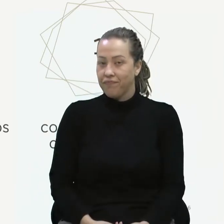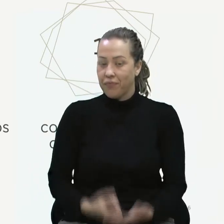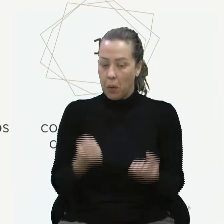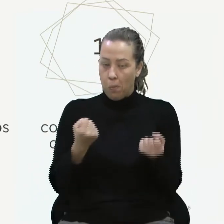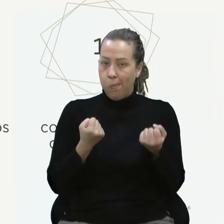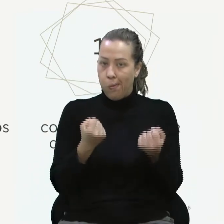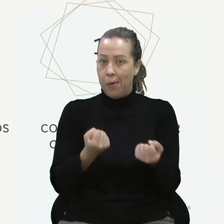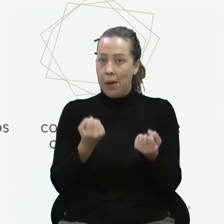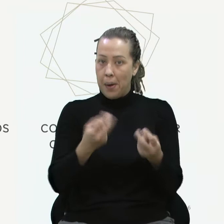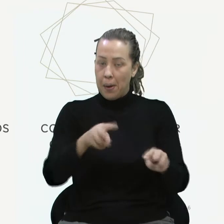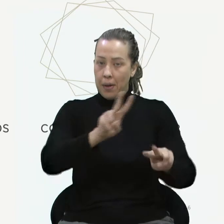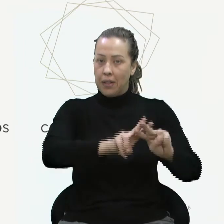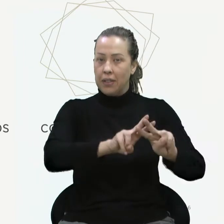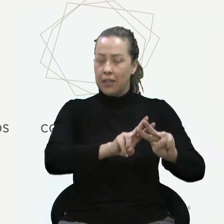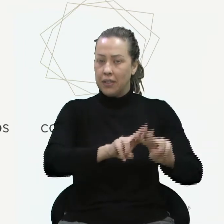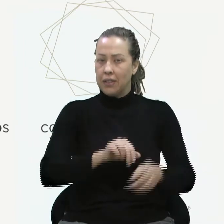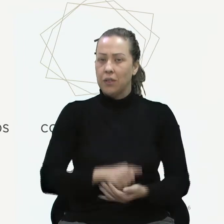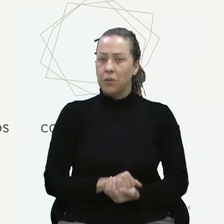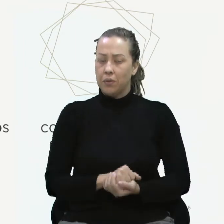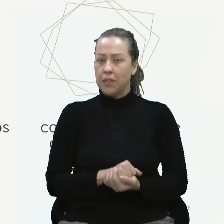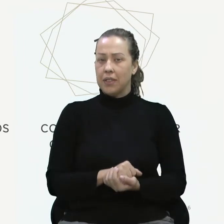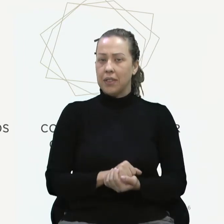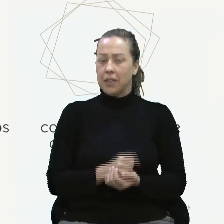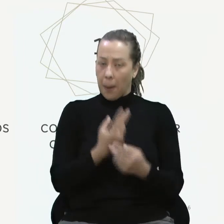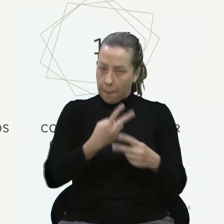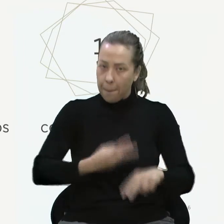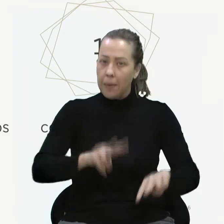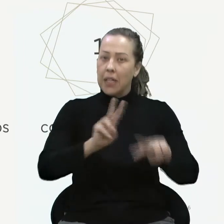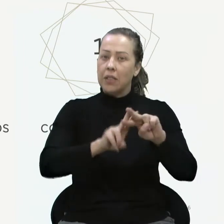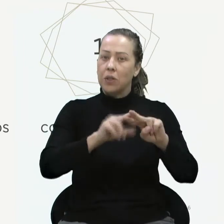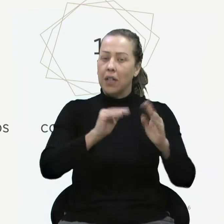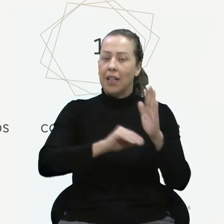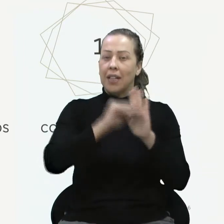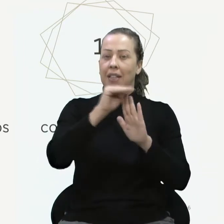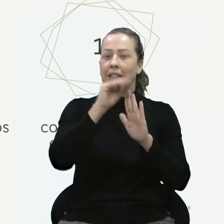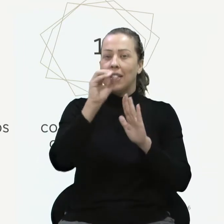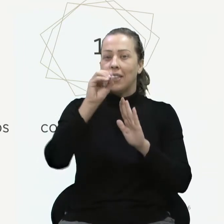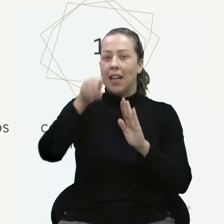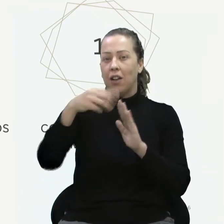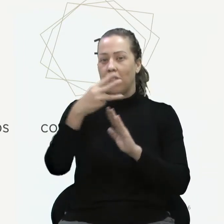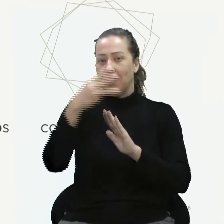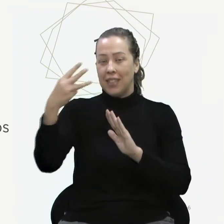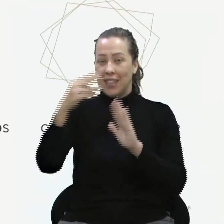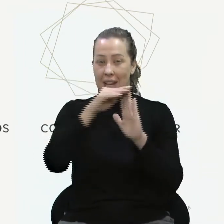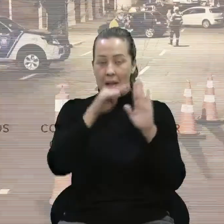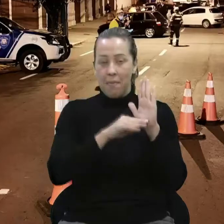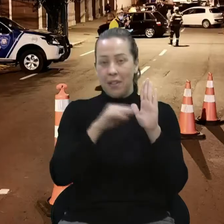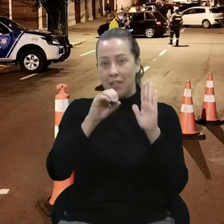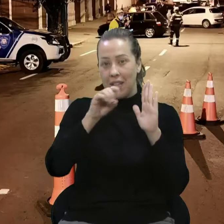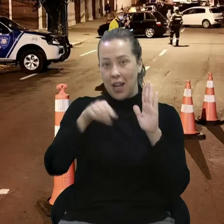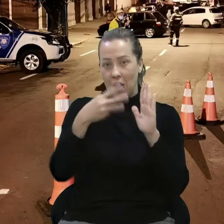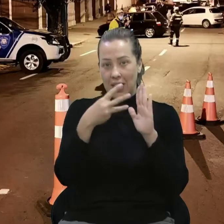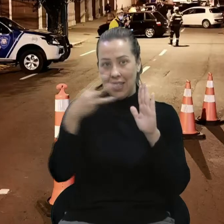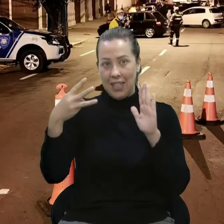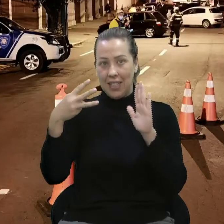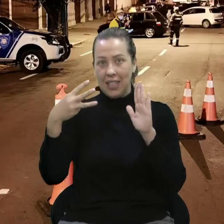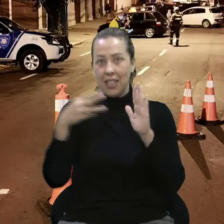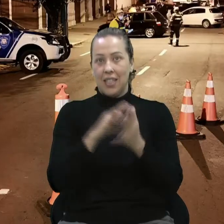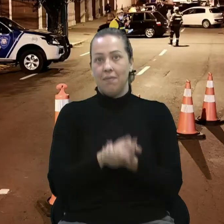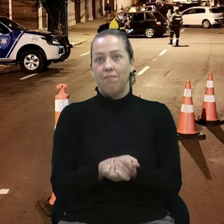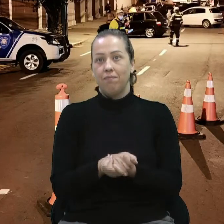Condutores presos por tipo de trânsito, que é acima do 0,33, quando é abaixo do 0,33, ele é,